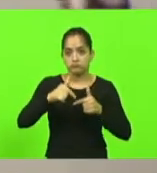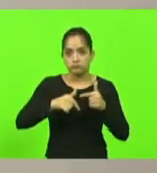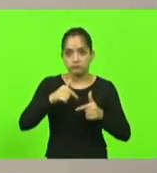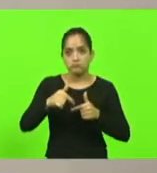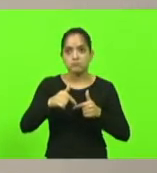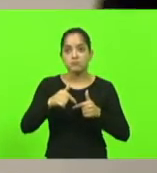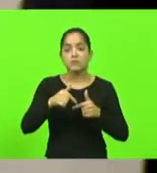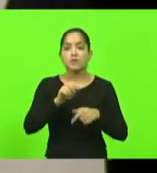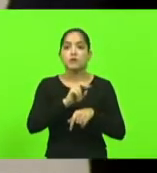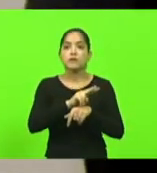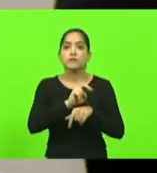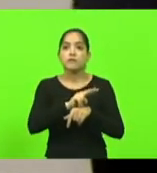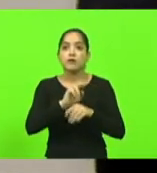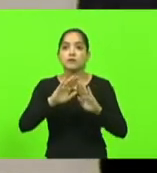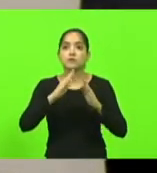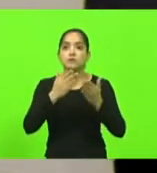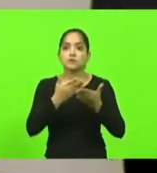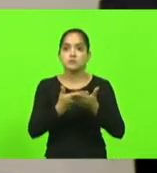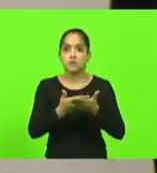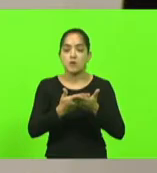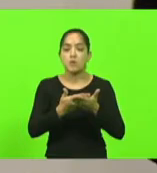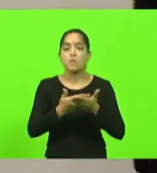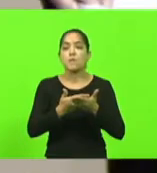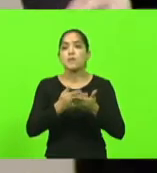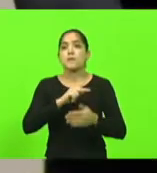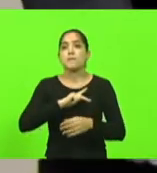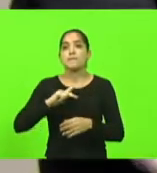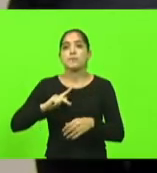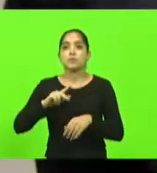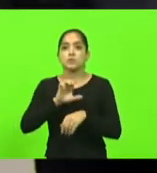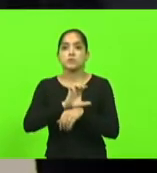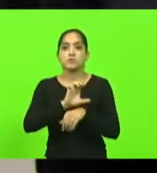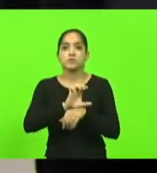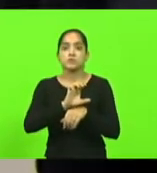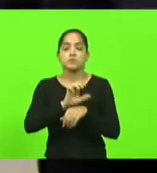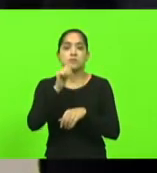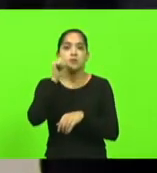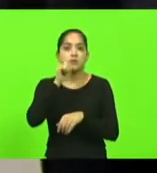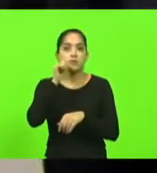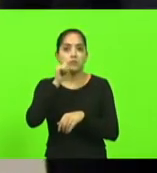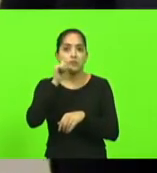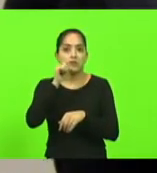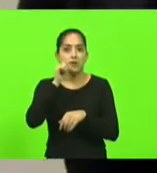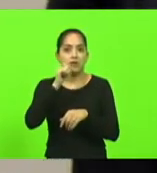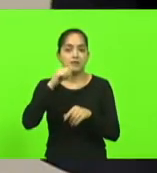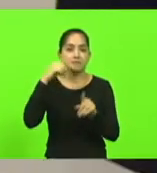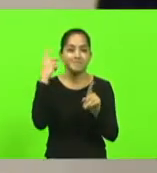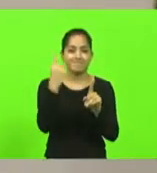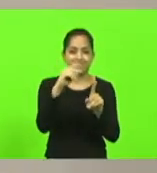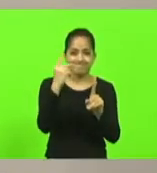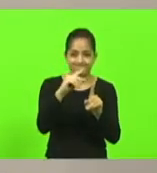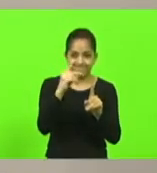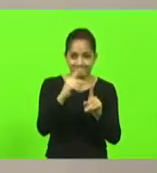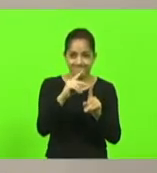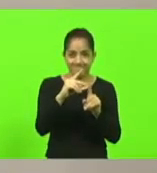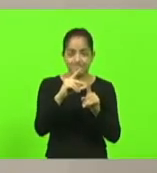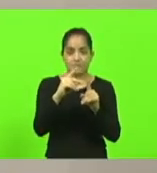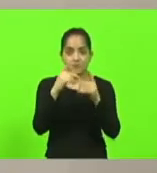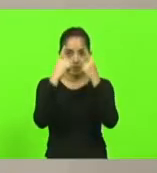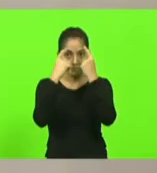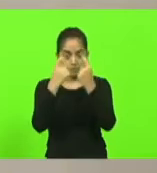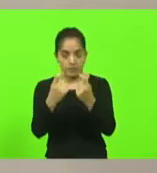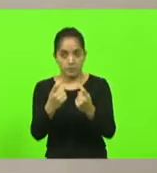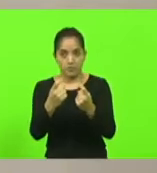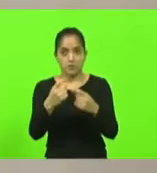de vagas em escolas da rede pública estadual para mulheres vítimas de violência doméstica ou familiar e seus filhos, e adota